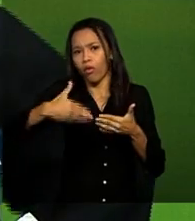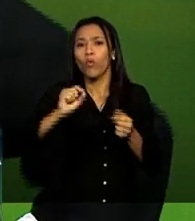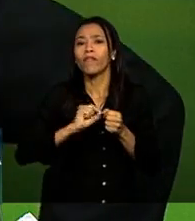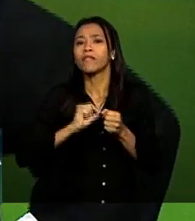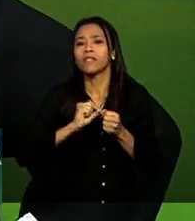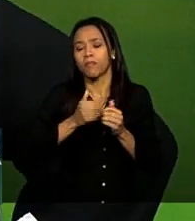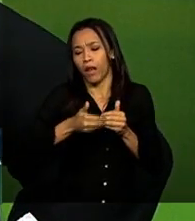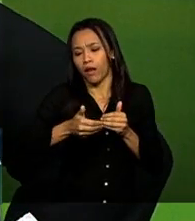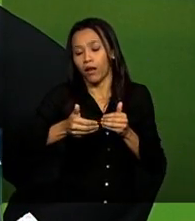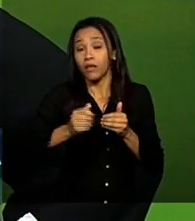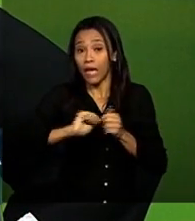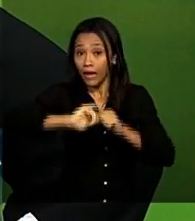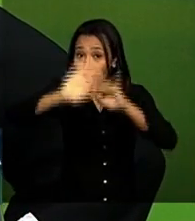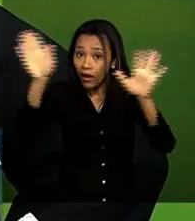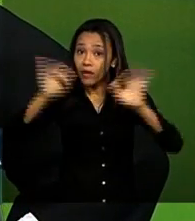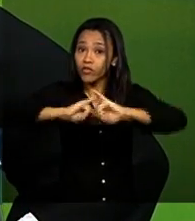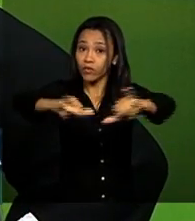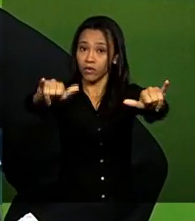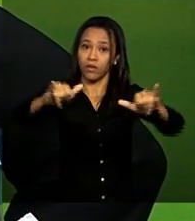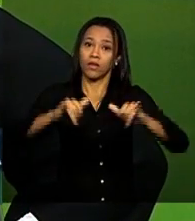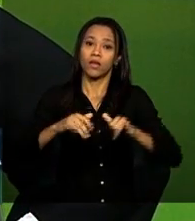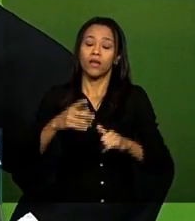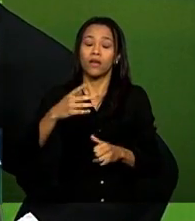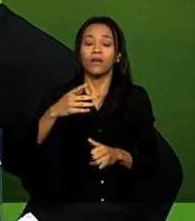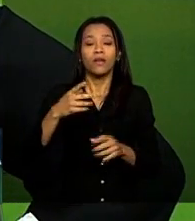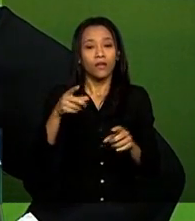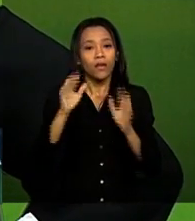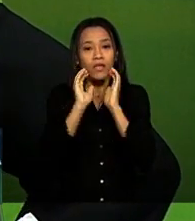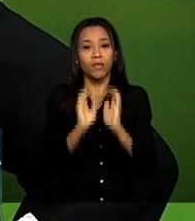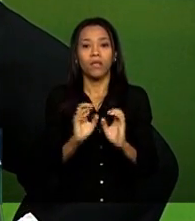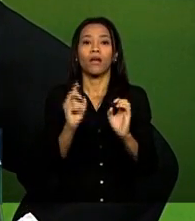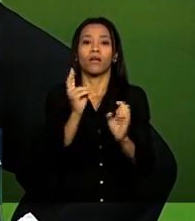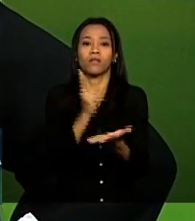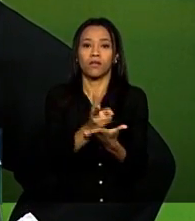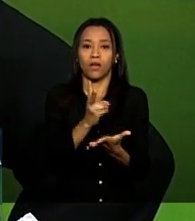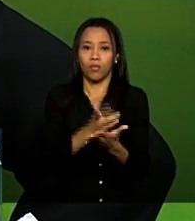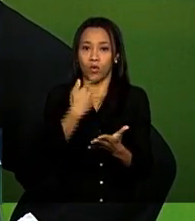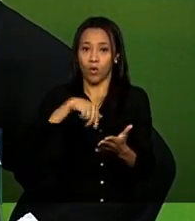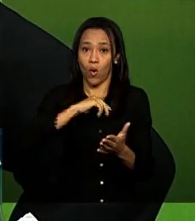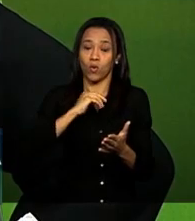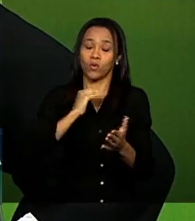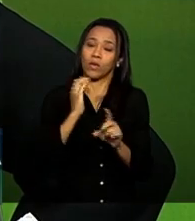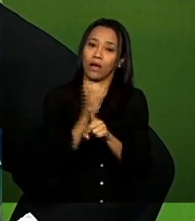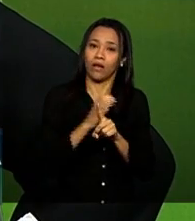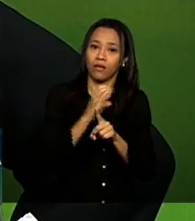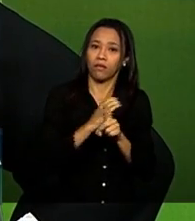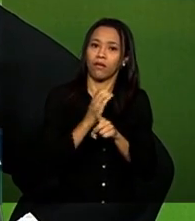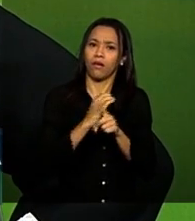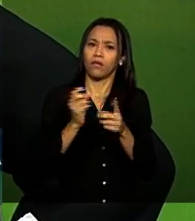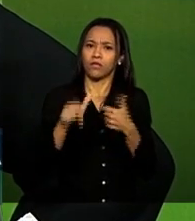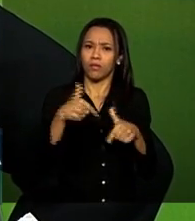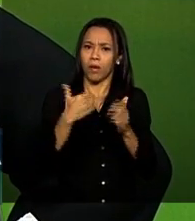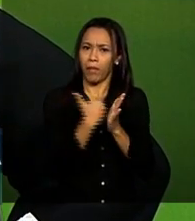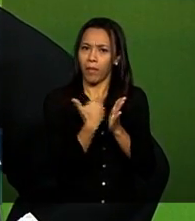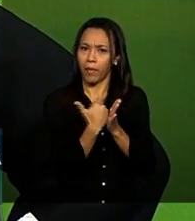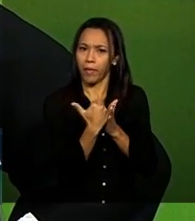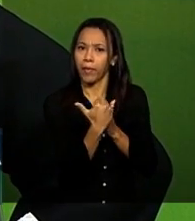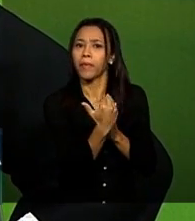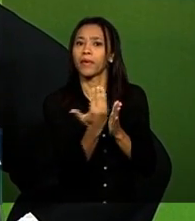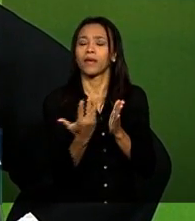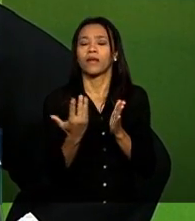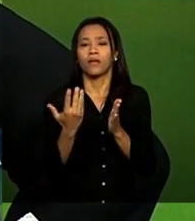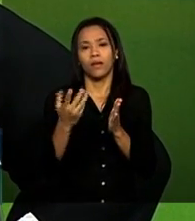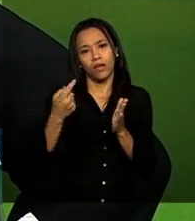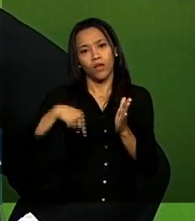isso aos nossos ritmos aos nossos prazos né Eh os governos e o nosso governo tem que ter uma capacidade de